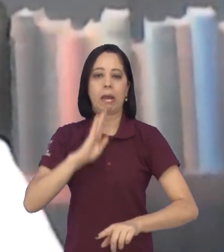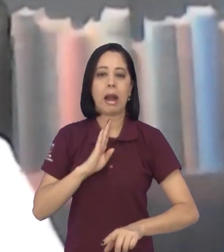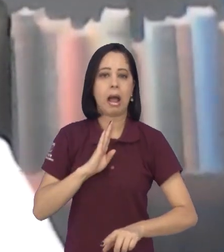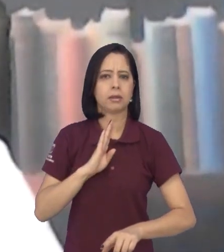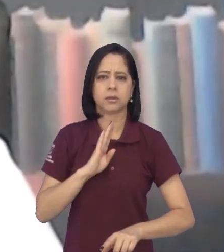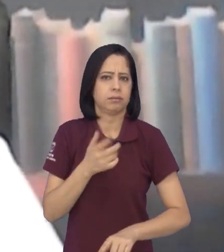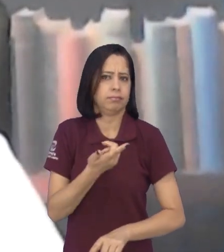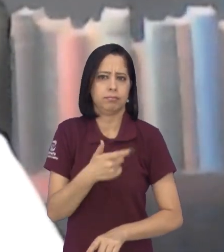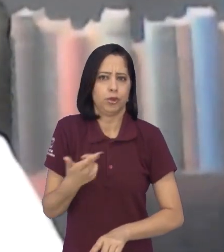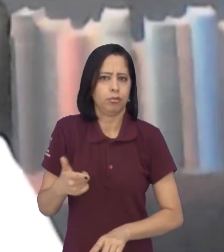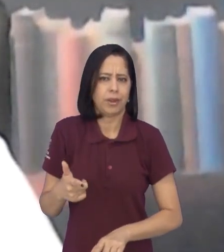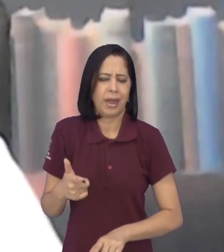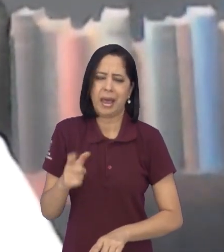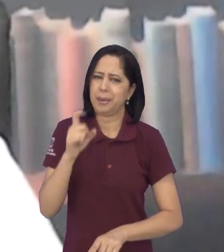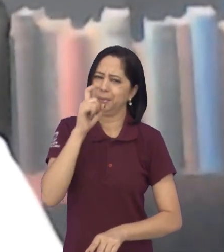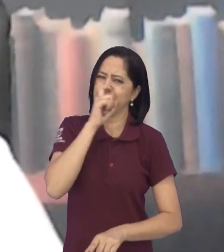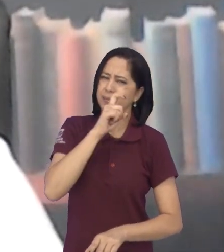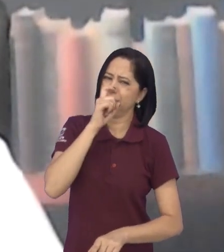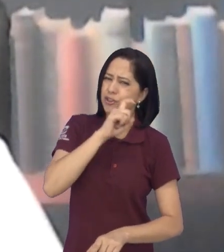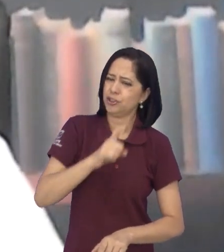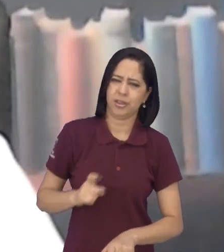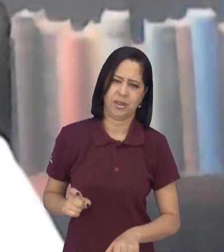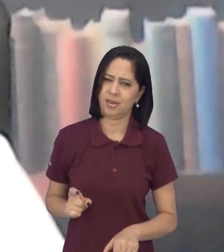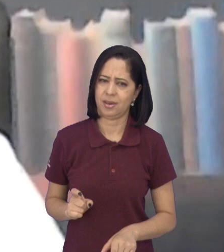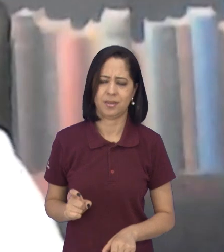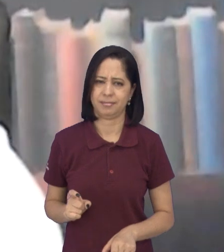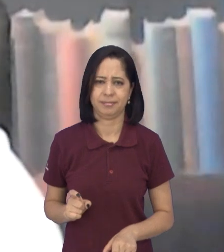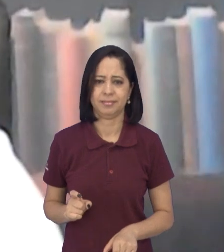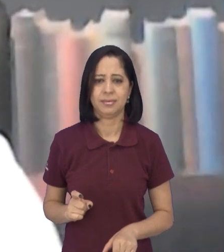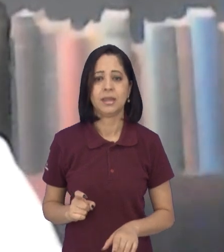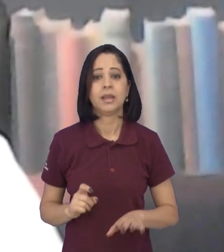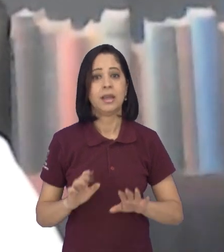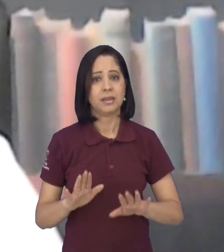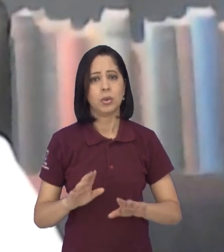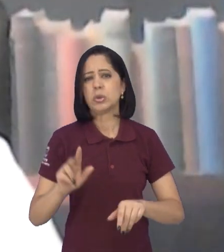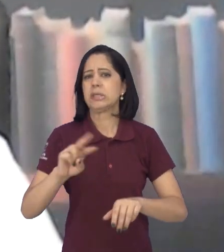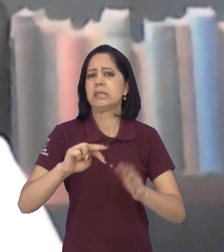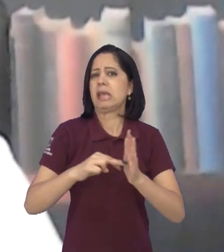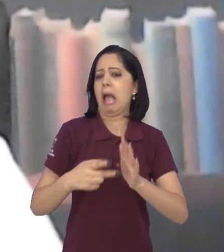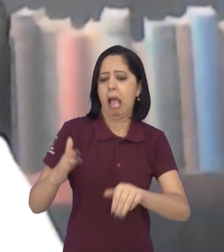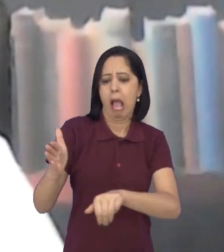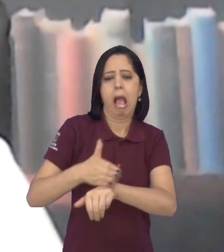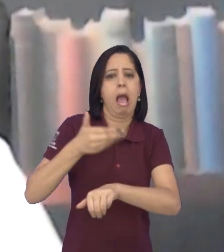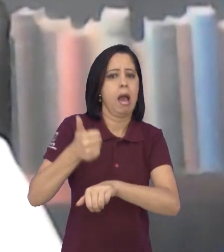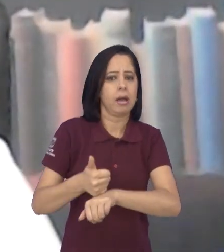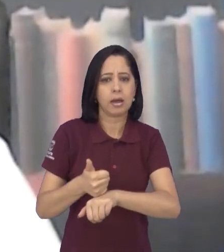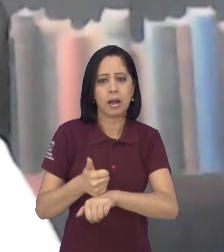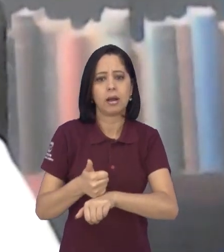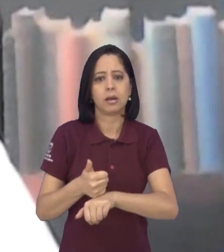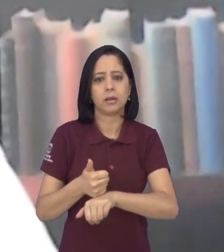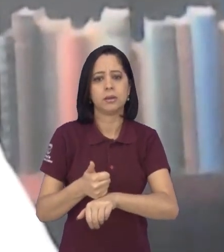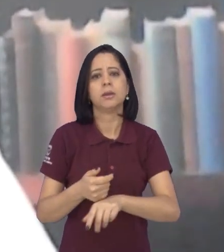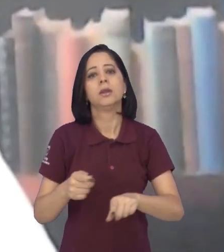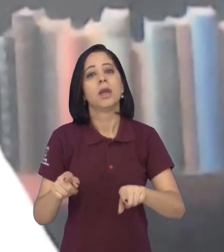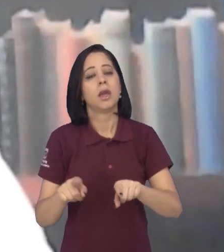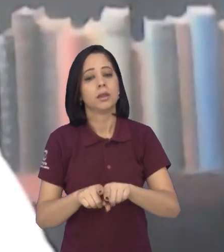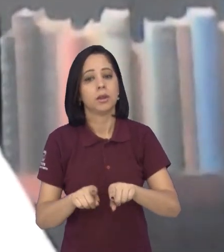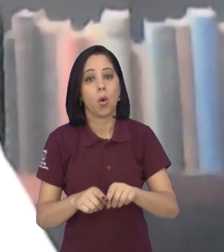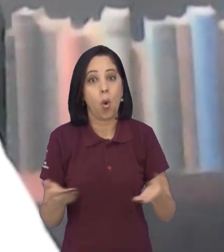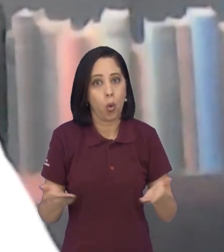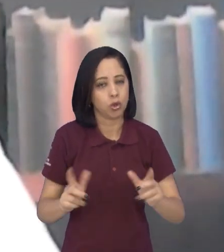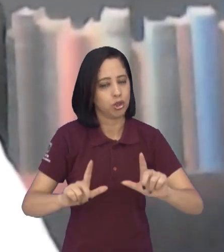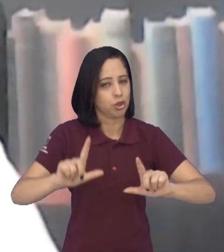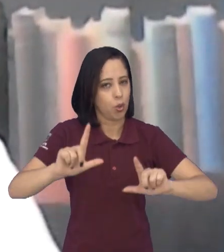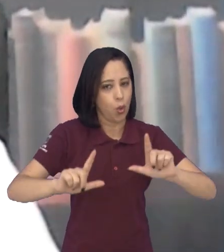no SMS, são perfeitas fraudes. E assim como tu, Dani, estás aqui com esse programa maravilhoso, com